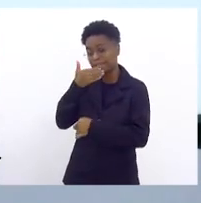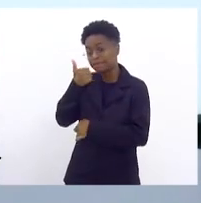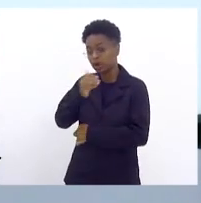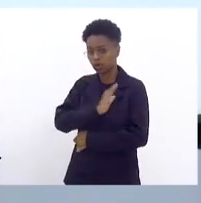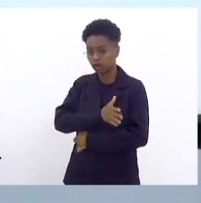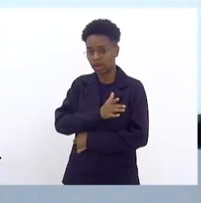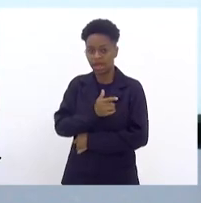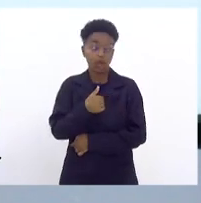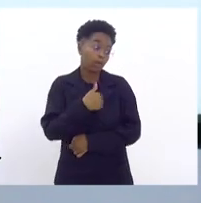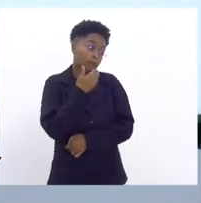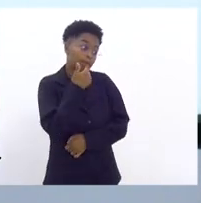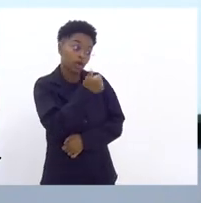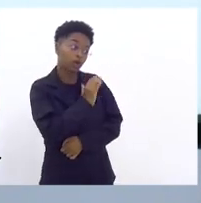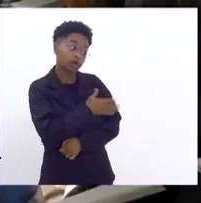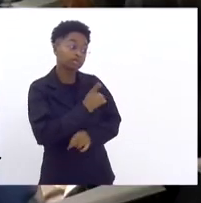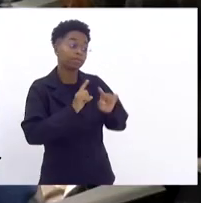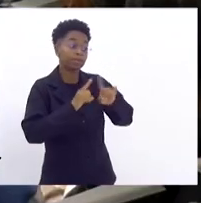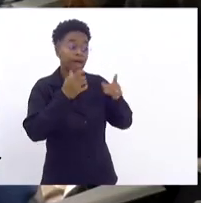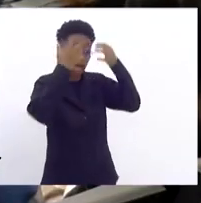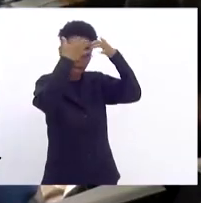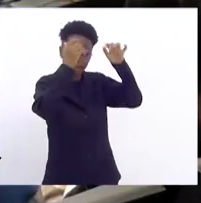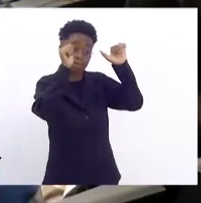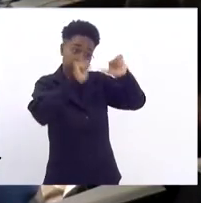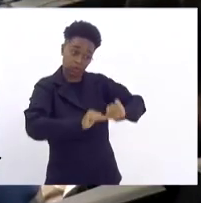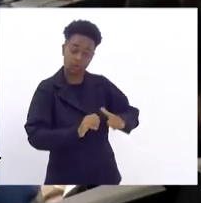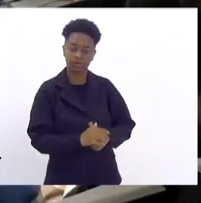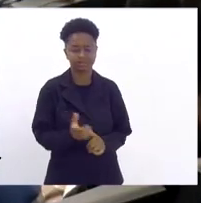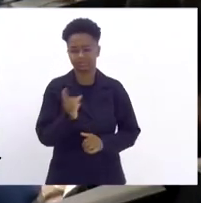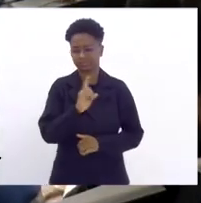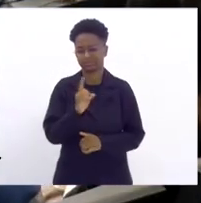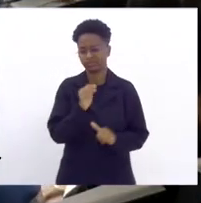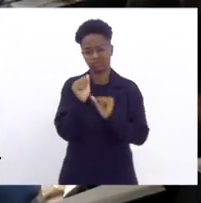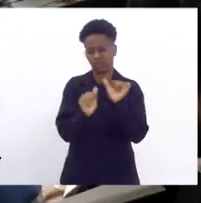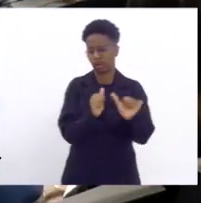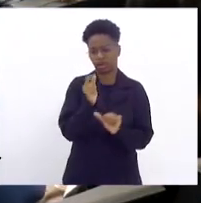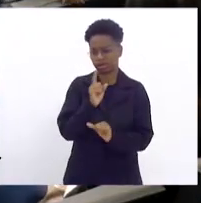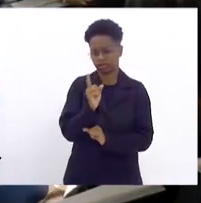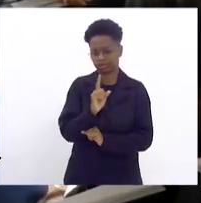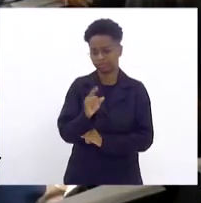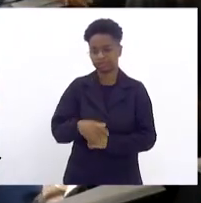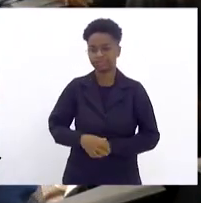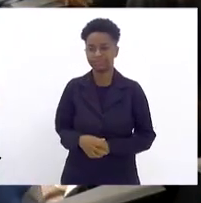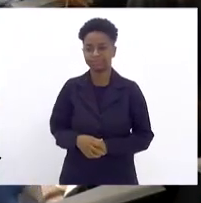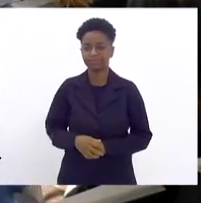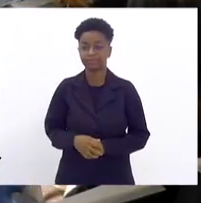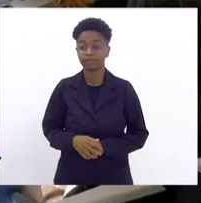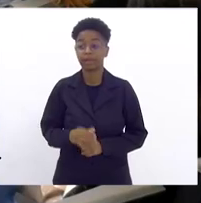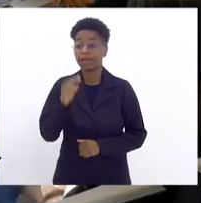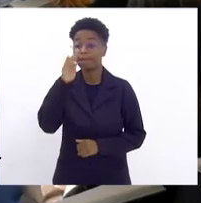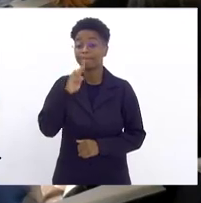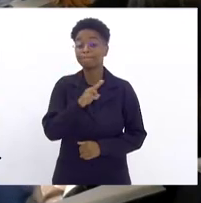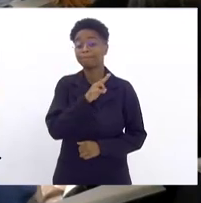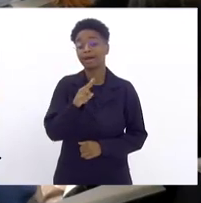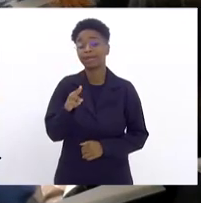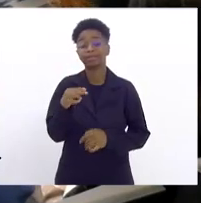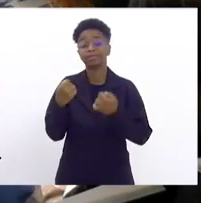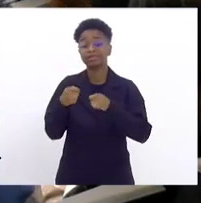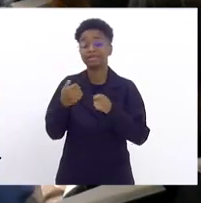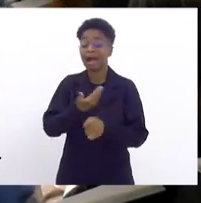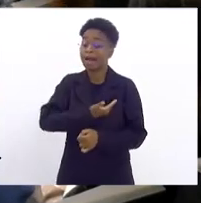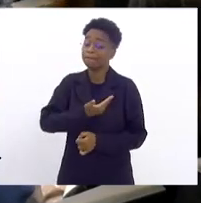coração Não jamais jamais ja não né o padre tem que ser amigo dos sofredores